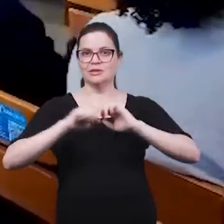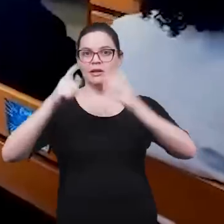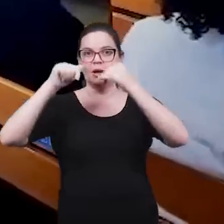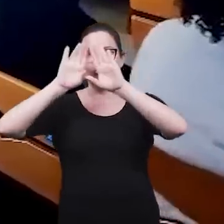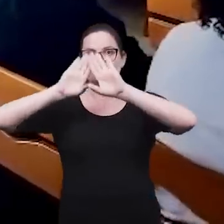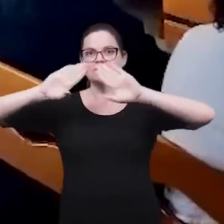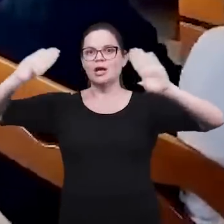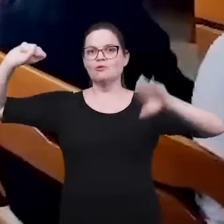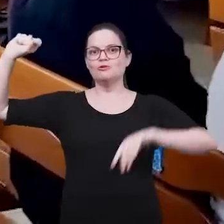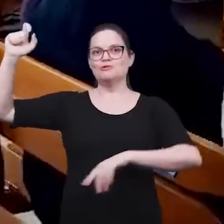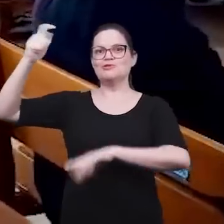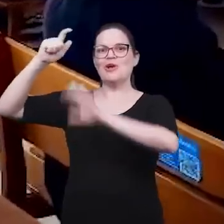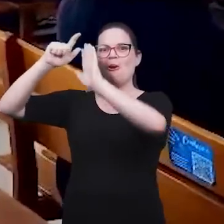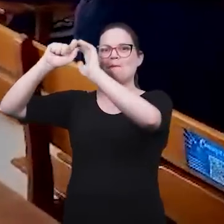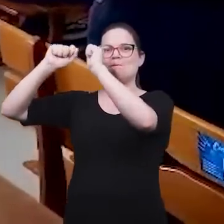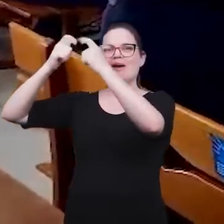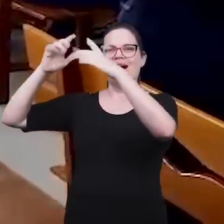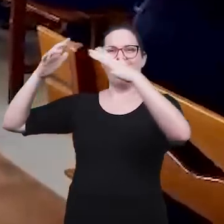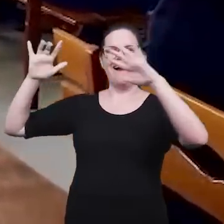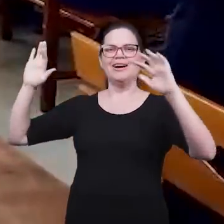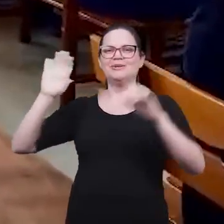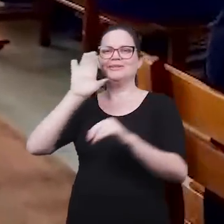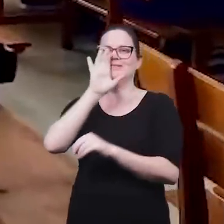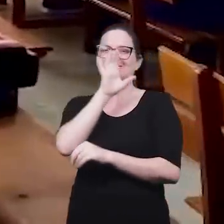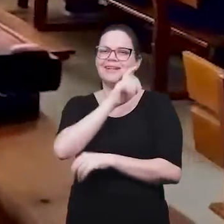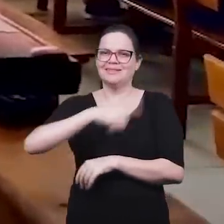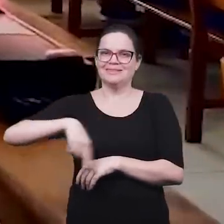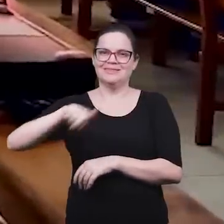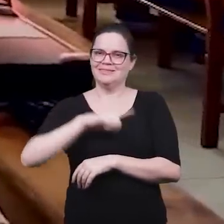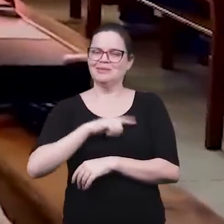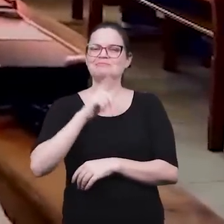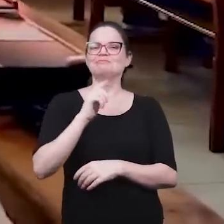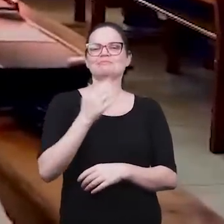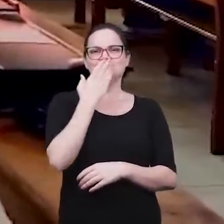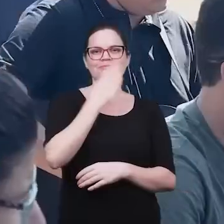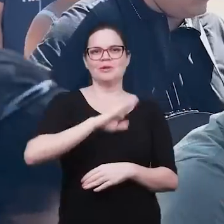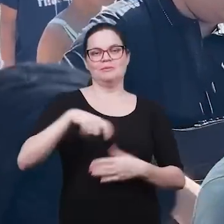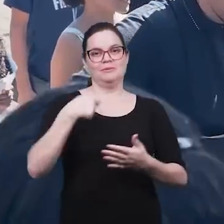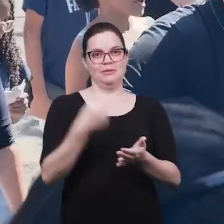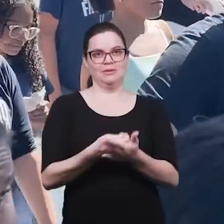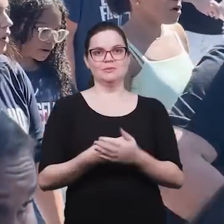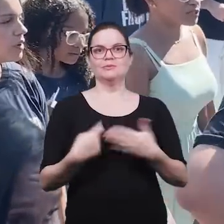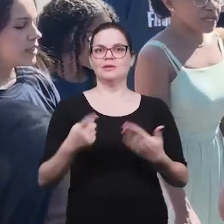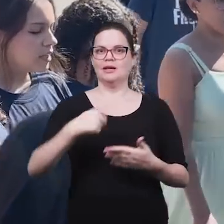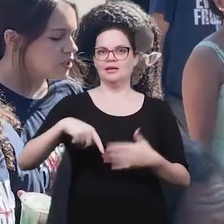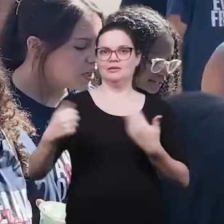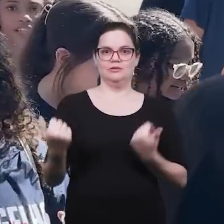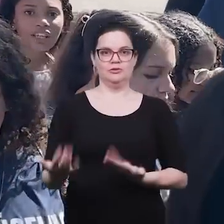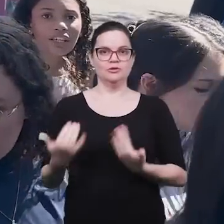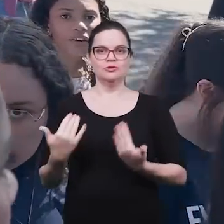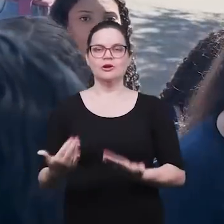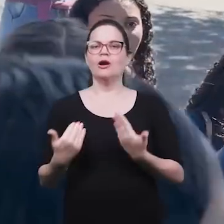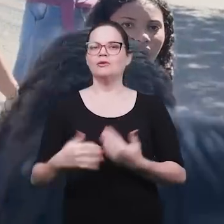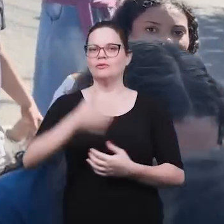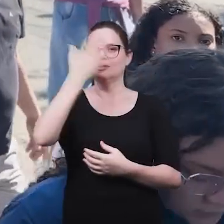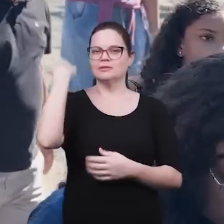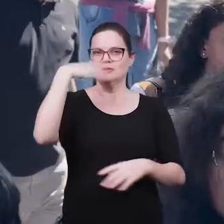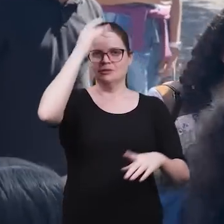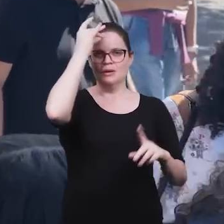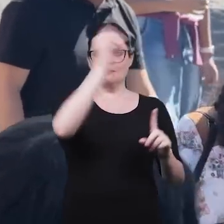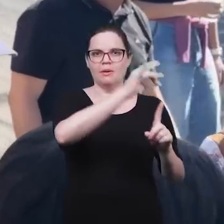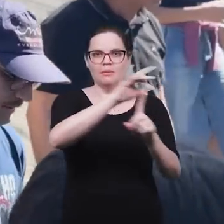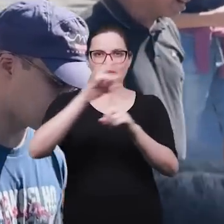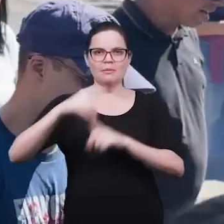se abriu e o sol brilhou, confirmando seu mover. Jovens cheios do Espírito Santo tomaram as ruas com a mensagem de